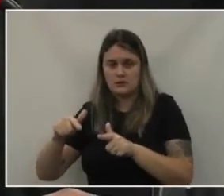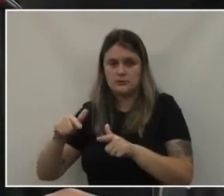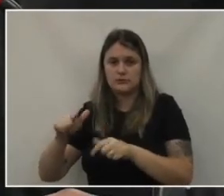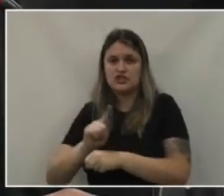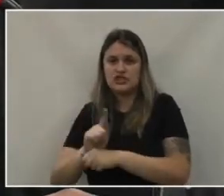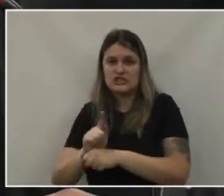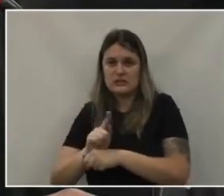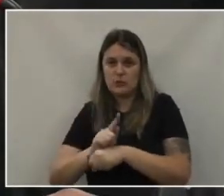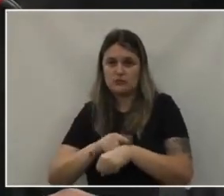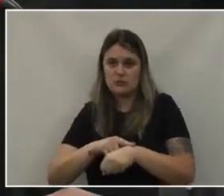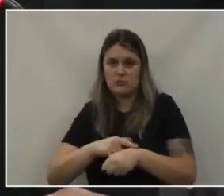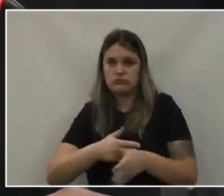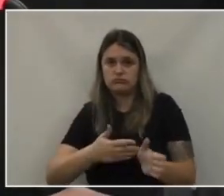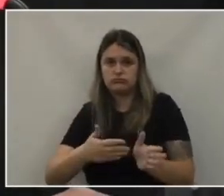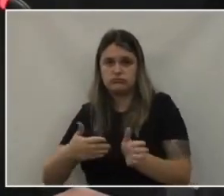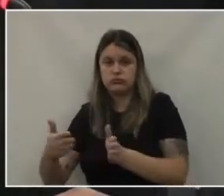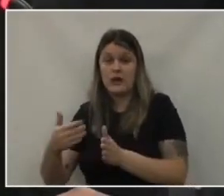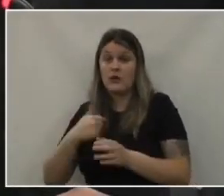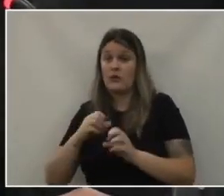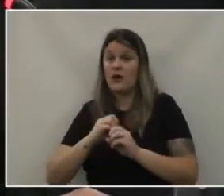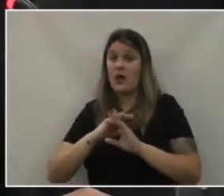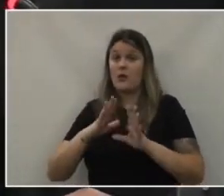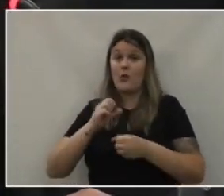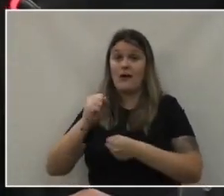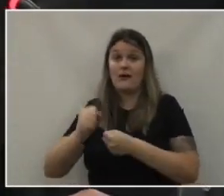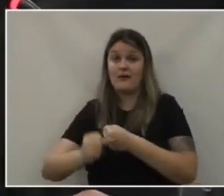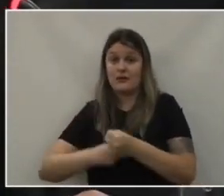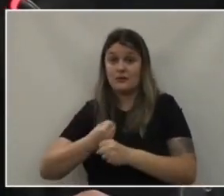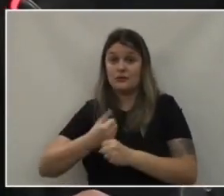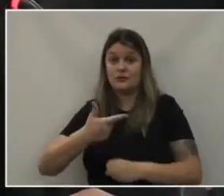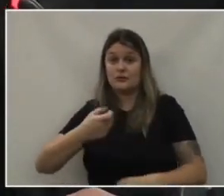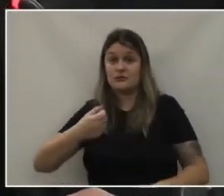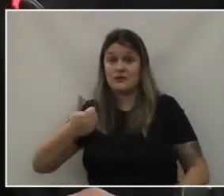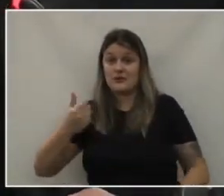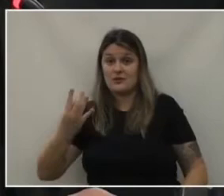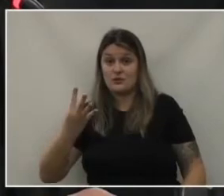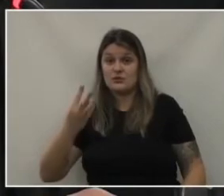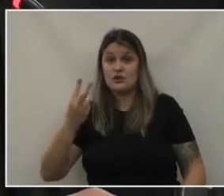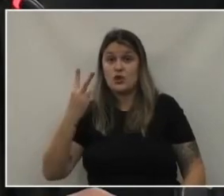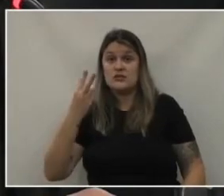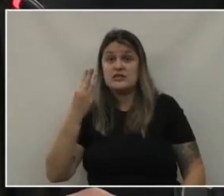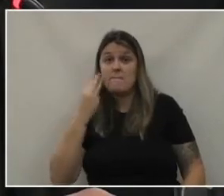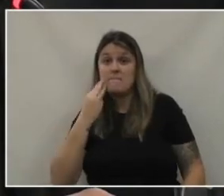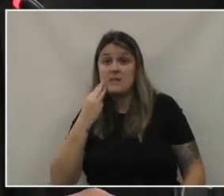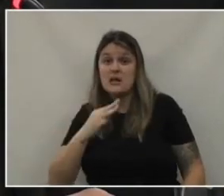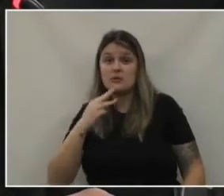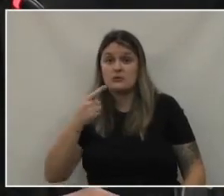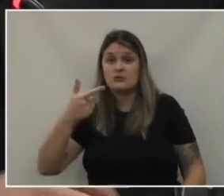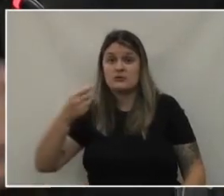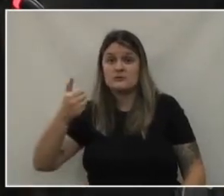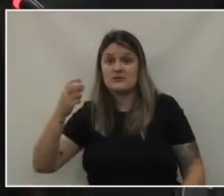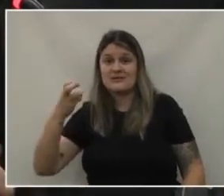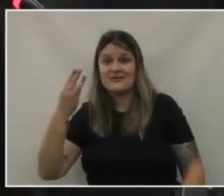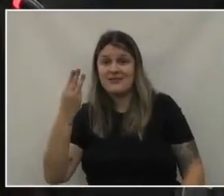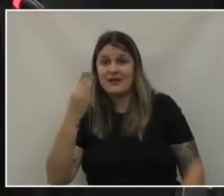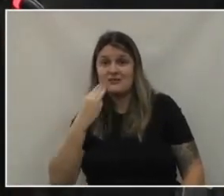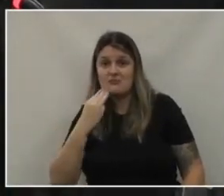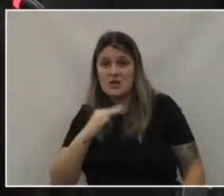dele. Também quero deixar claro que em 2014 era 2 milhões anual, 2015 3